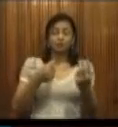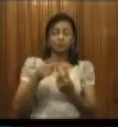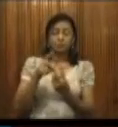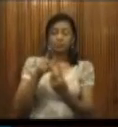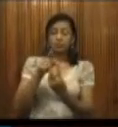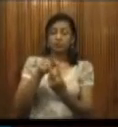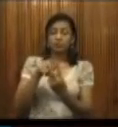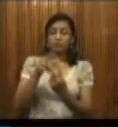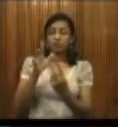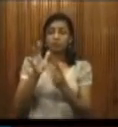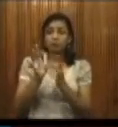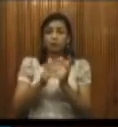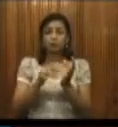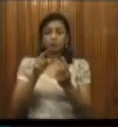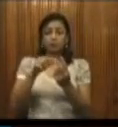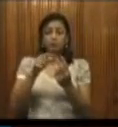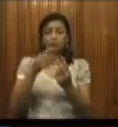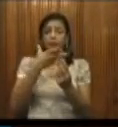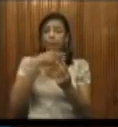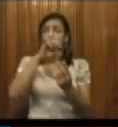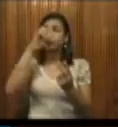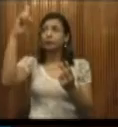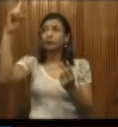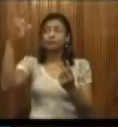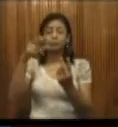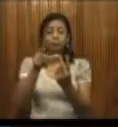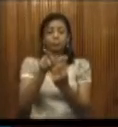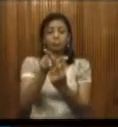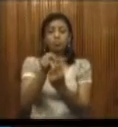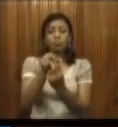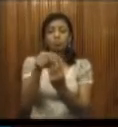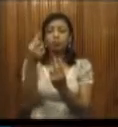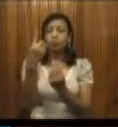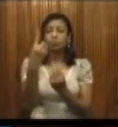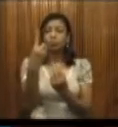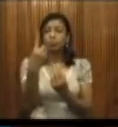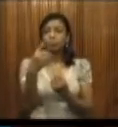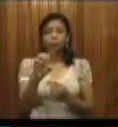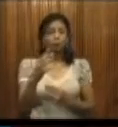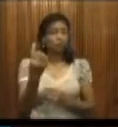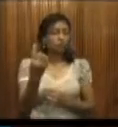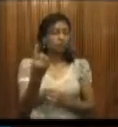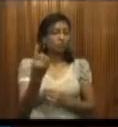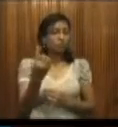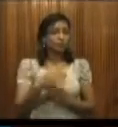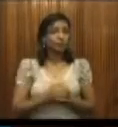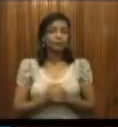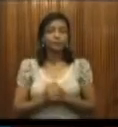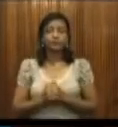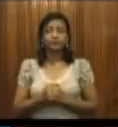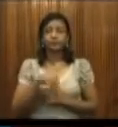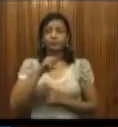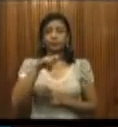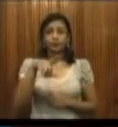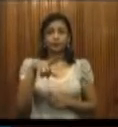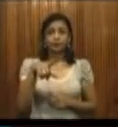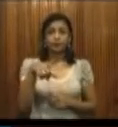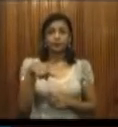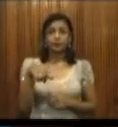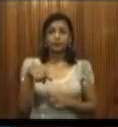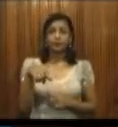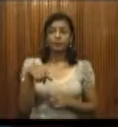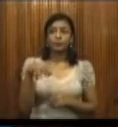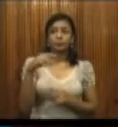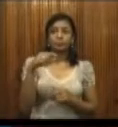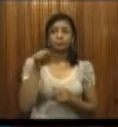está confrontando aquele homem: e você admite que eu sou Deus? Porque o que eu vou te dizer, para você realmente abraçar, você precisa ter compreensão